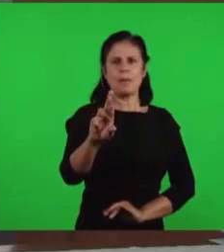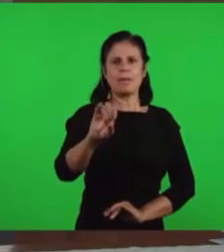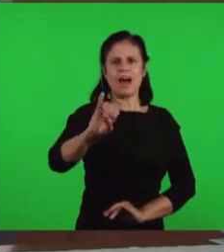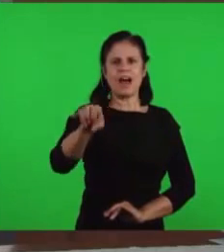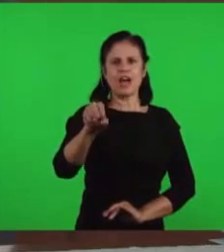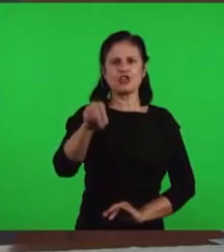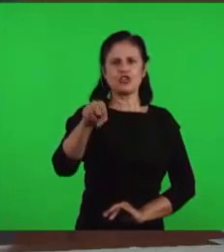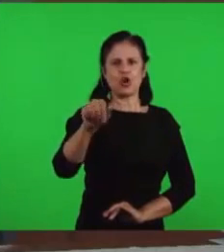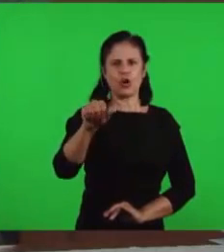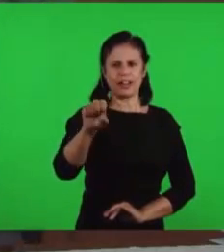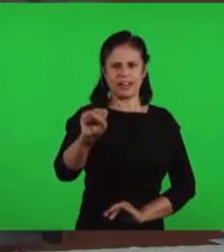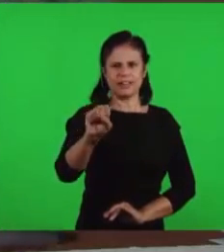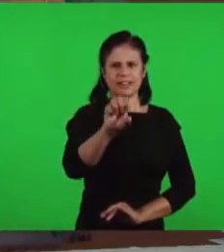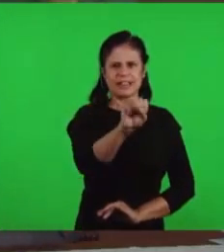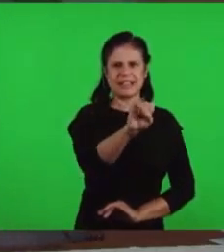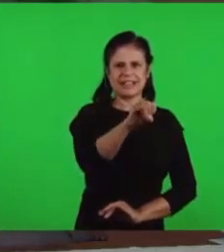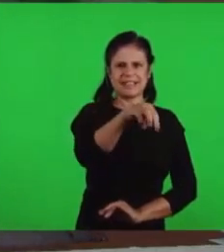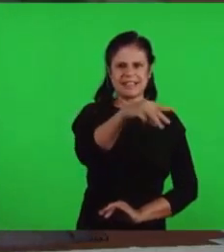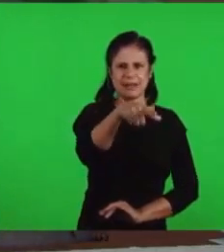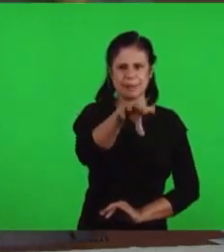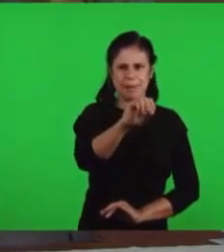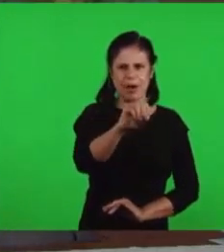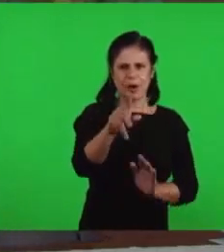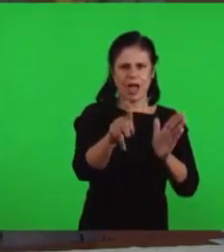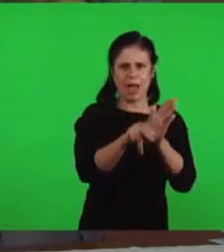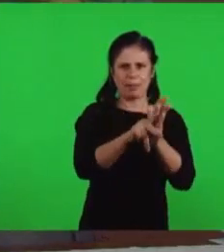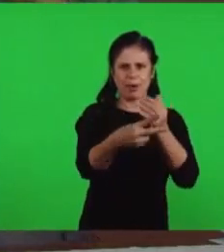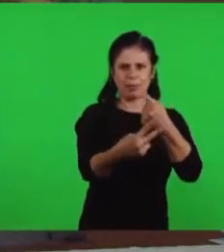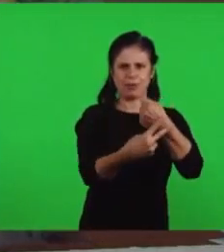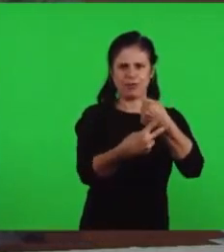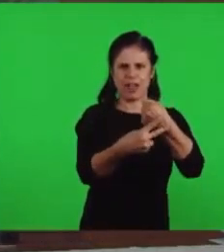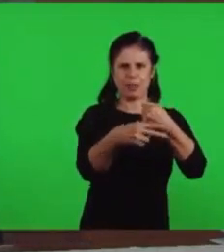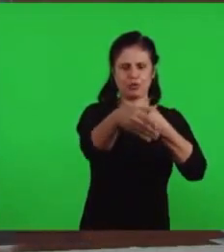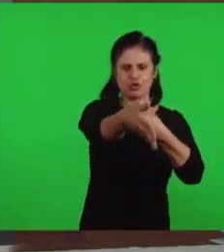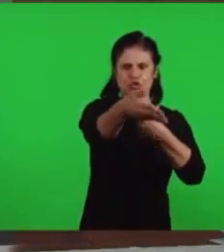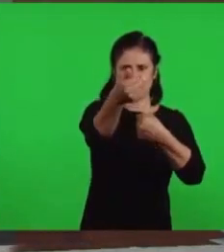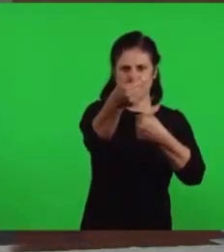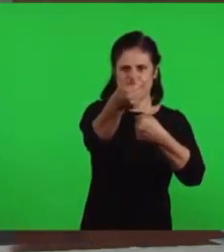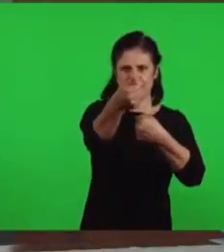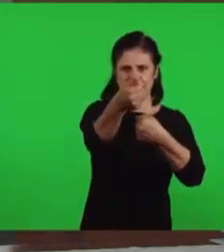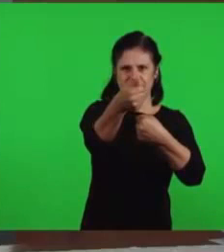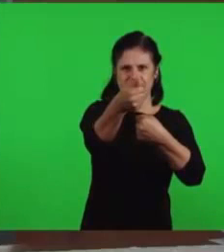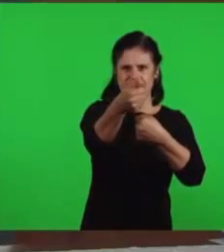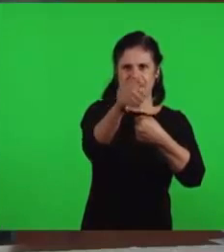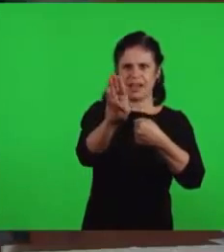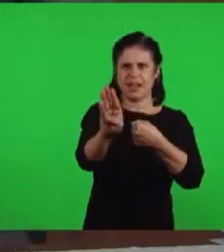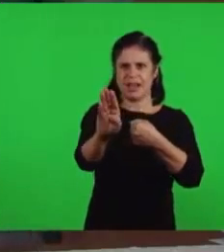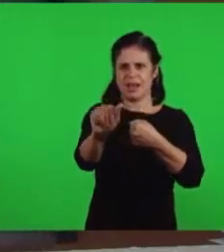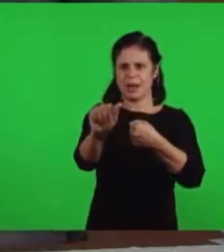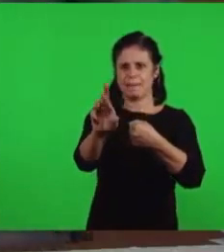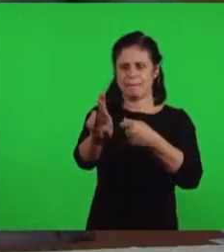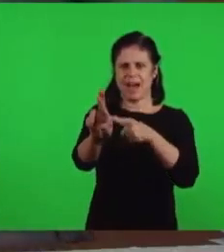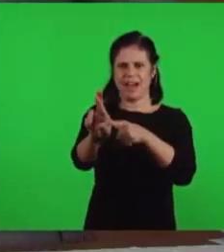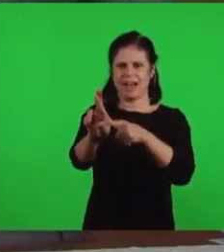verbo chamar aquele que ouve Observe bar é